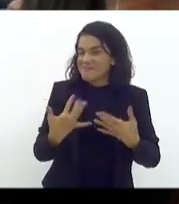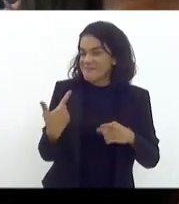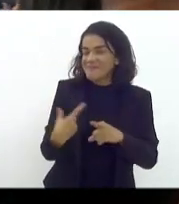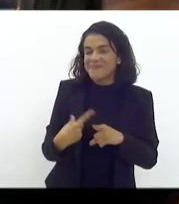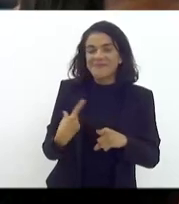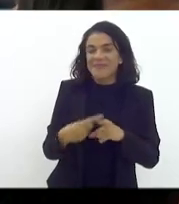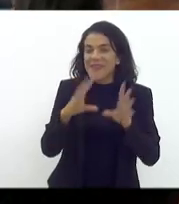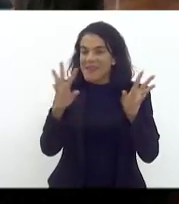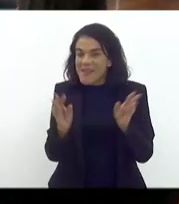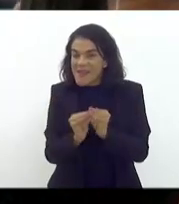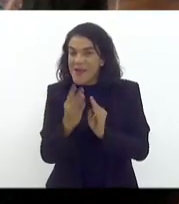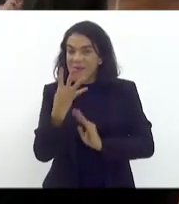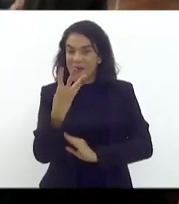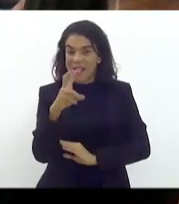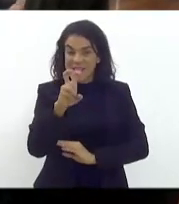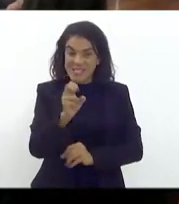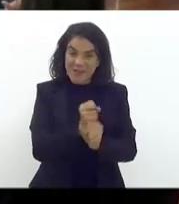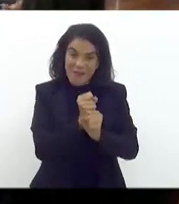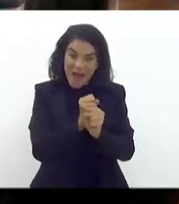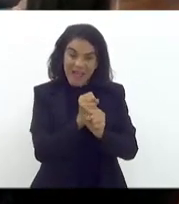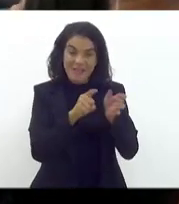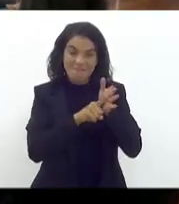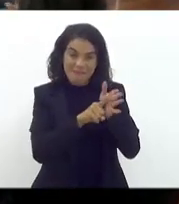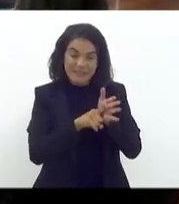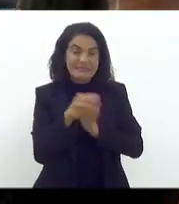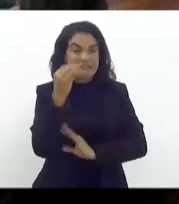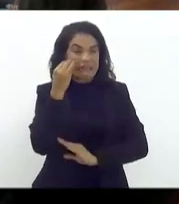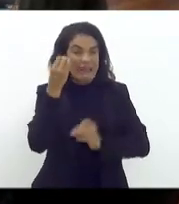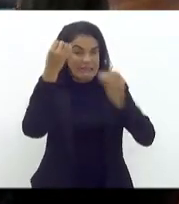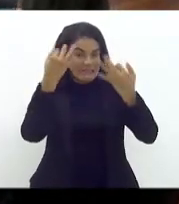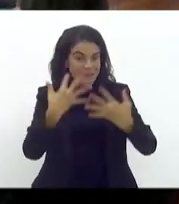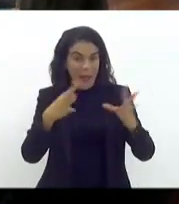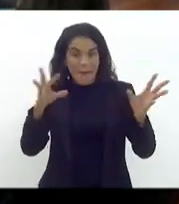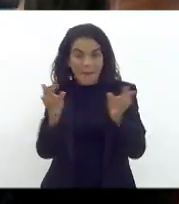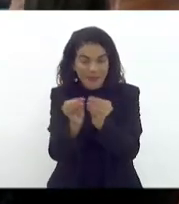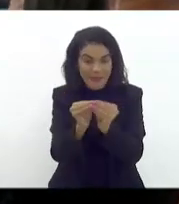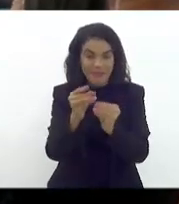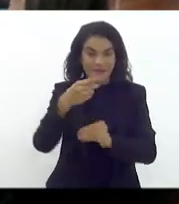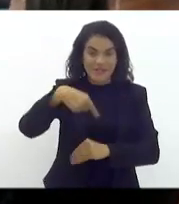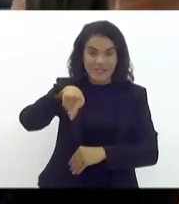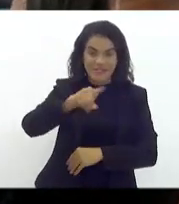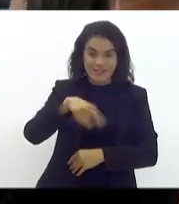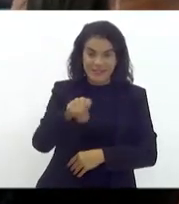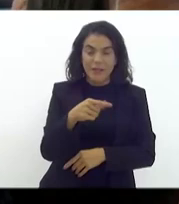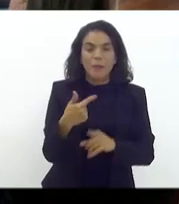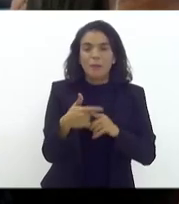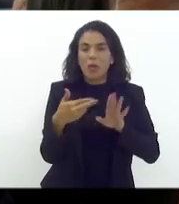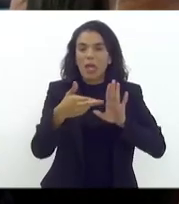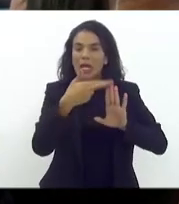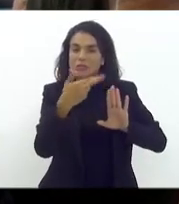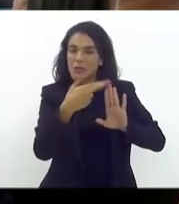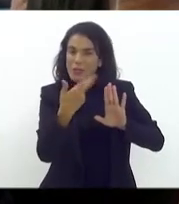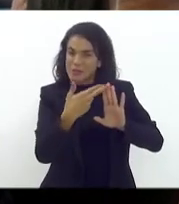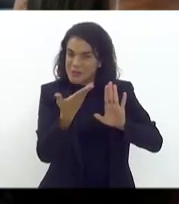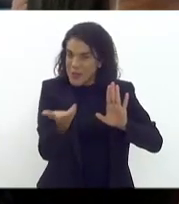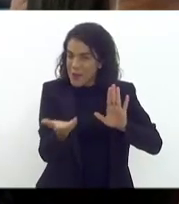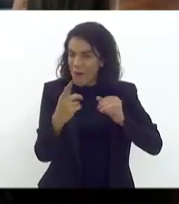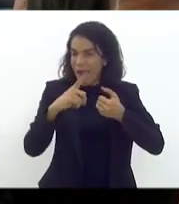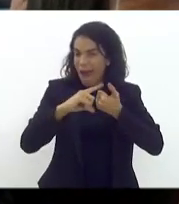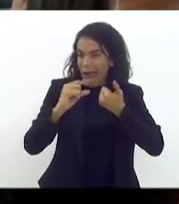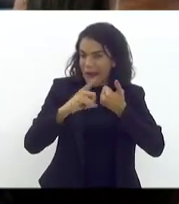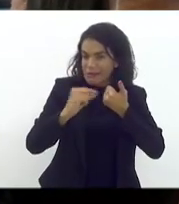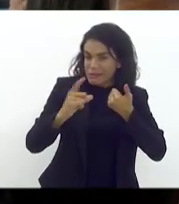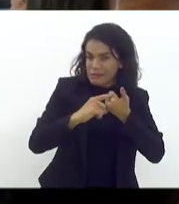resumir 45 anos de pesquisa para tentar explicar para vocês porque que essas resoluções esses artigos